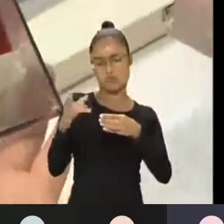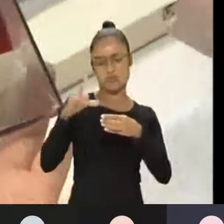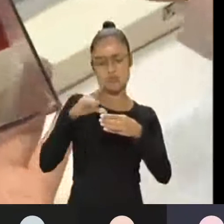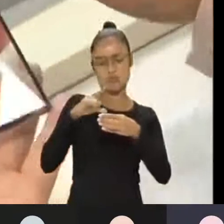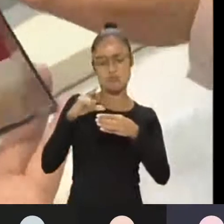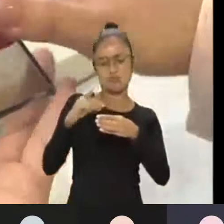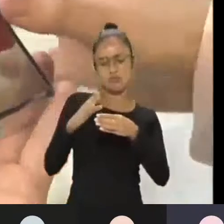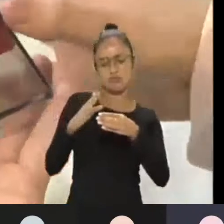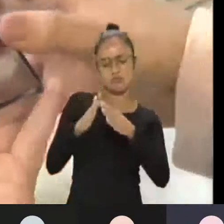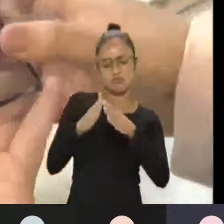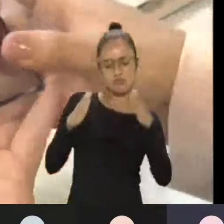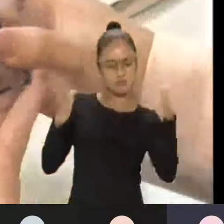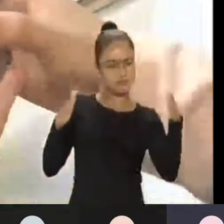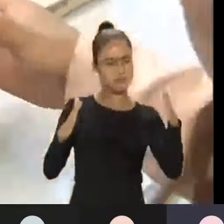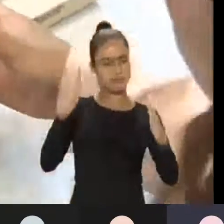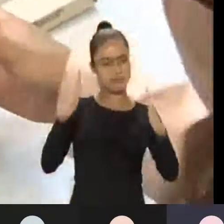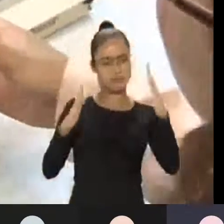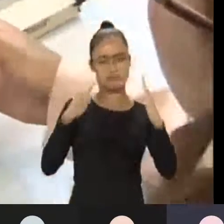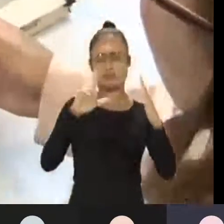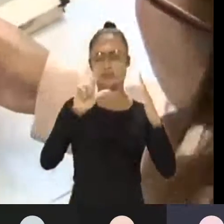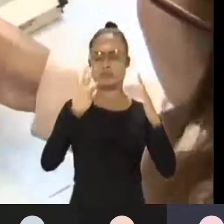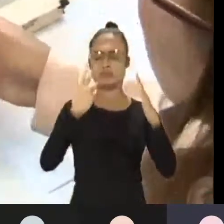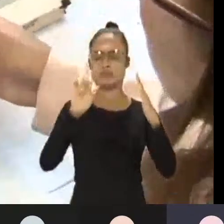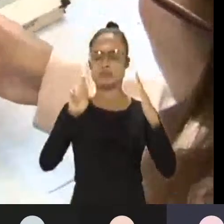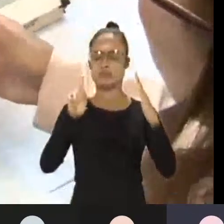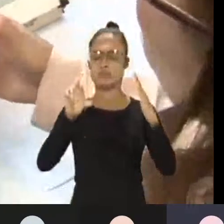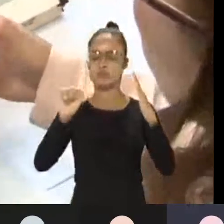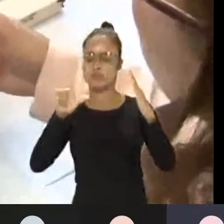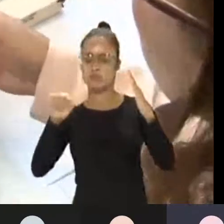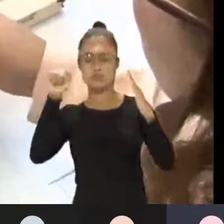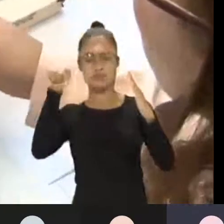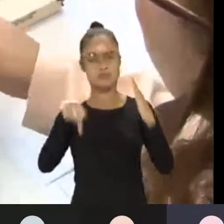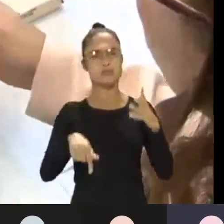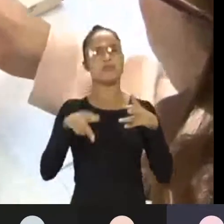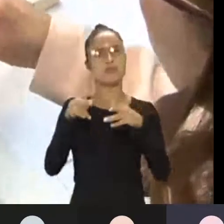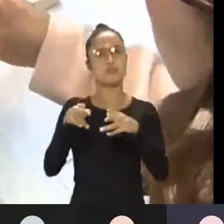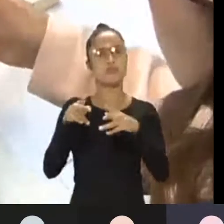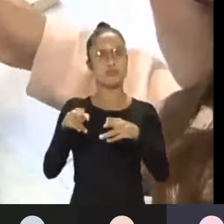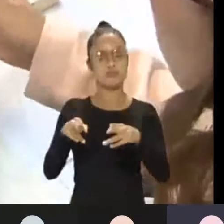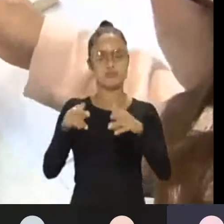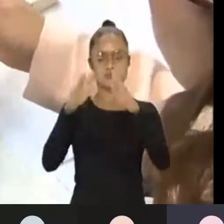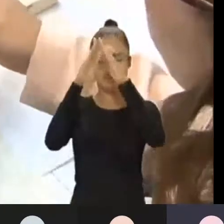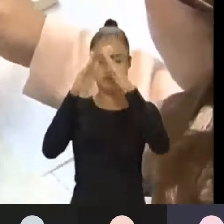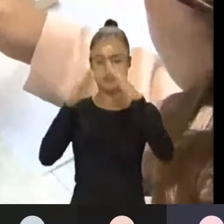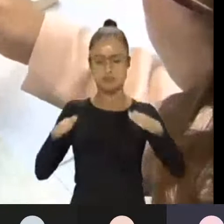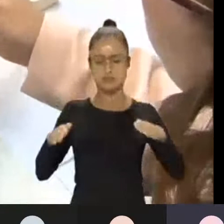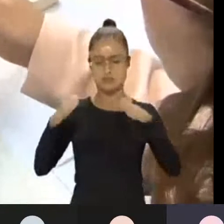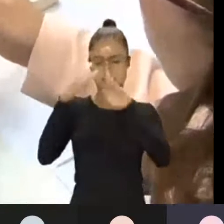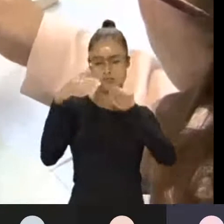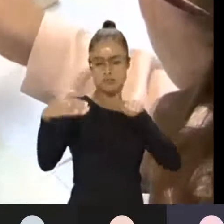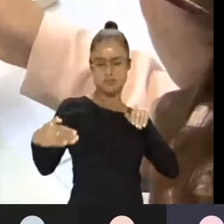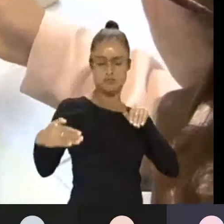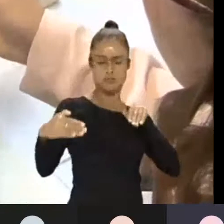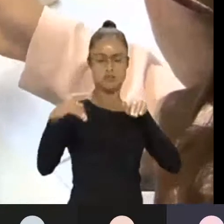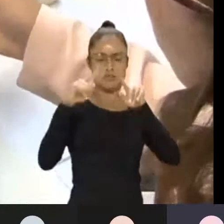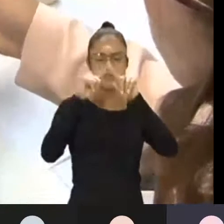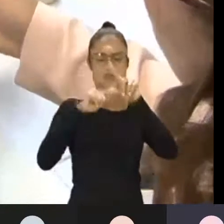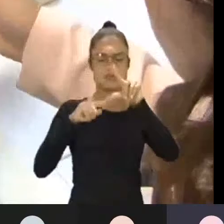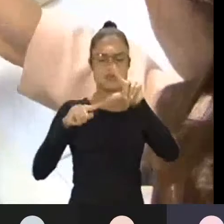vértice. Com isso, as faces laterais formam sempre triângulos. É uma característica deste